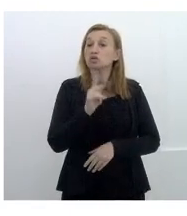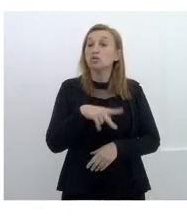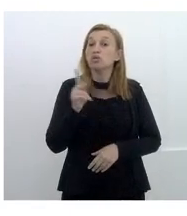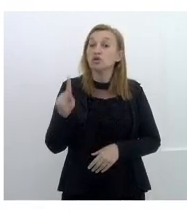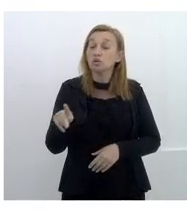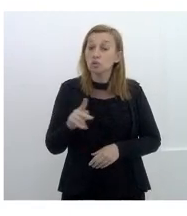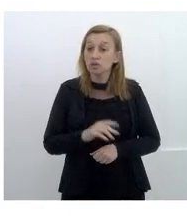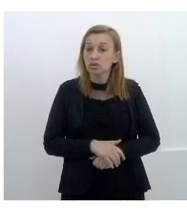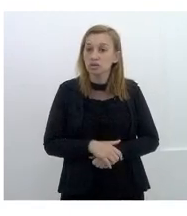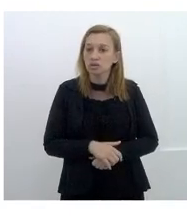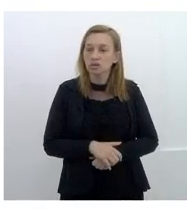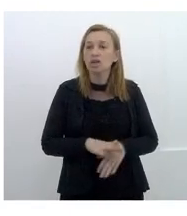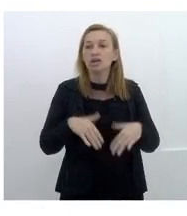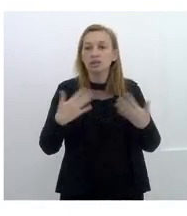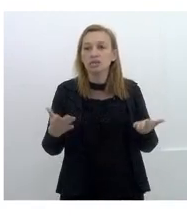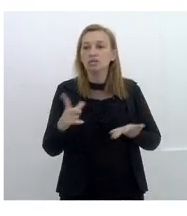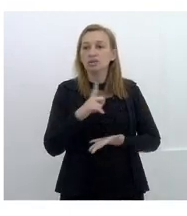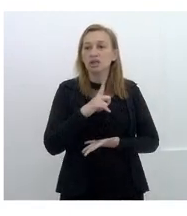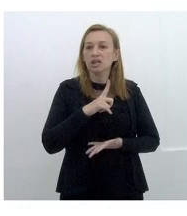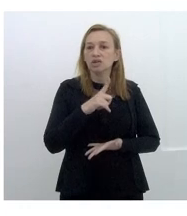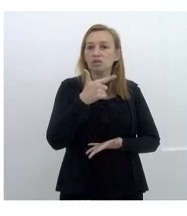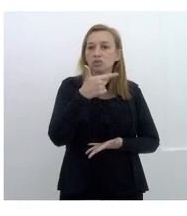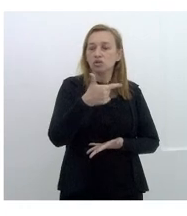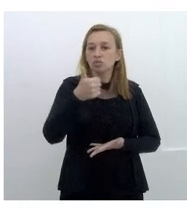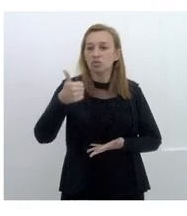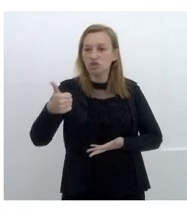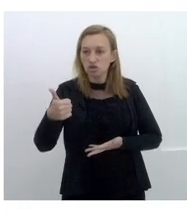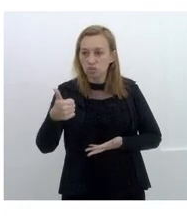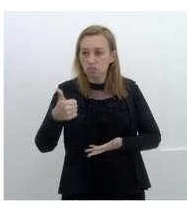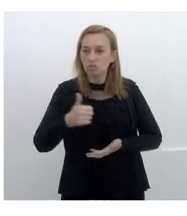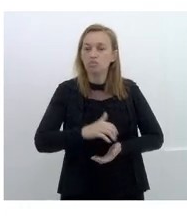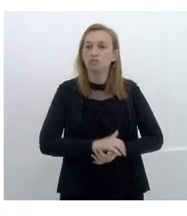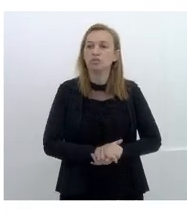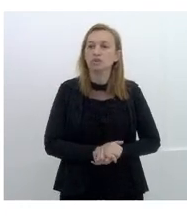professores Então a gente tem ali em 2021